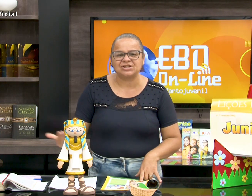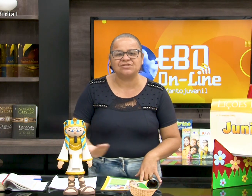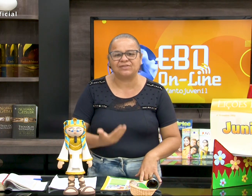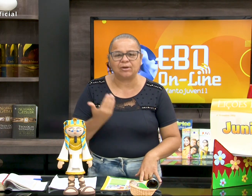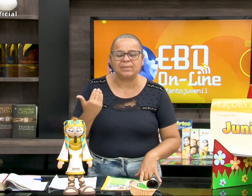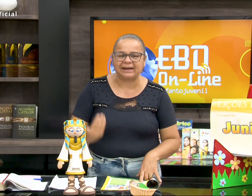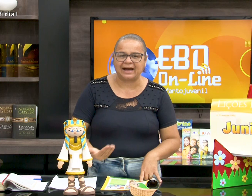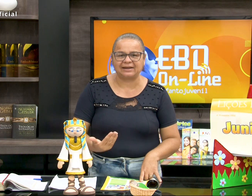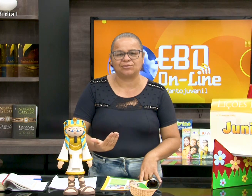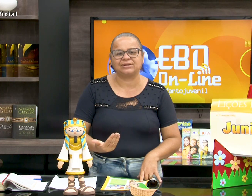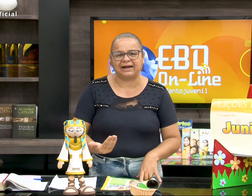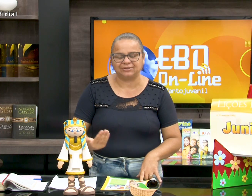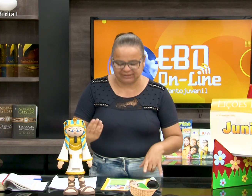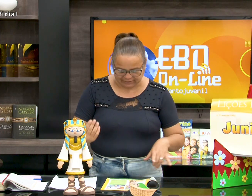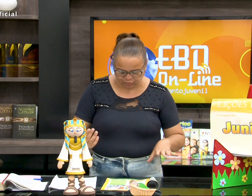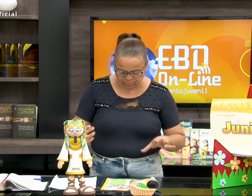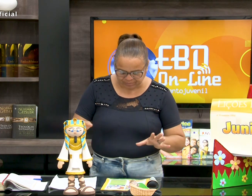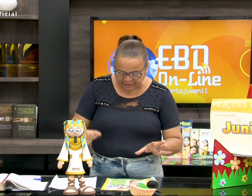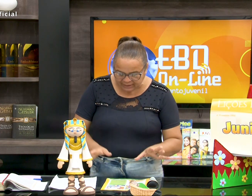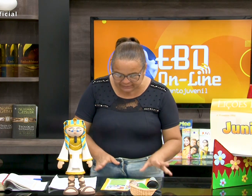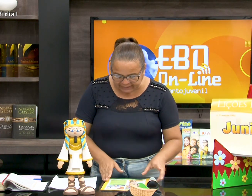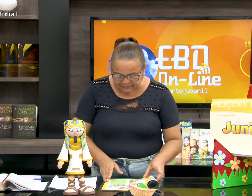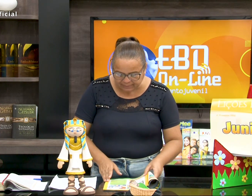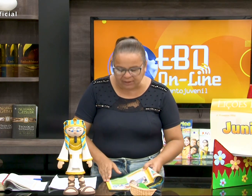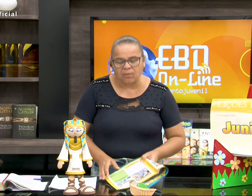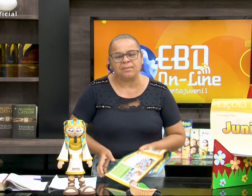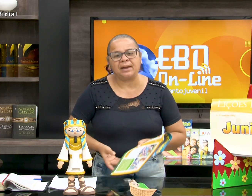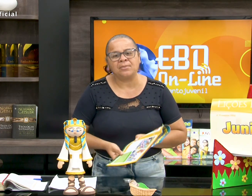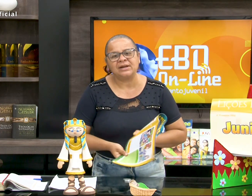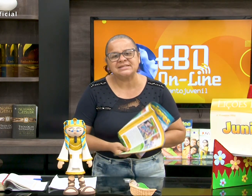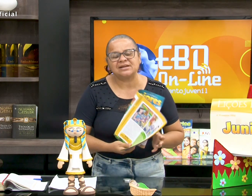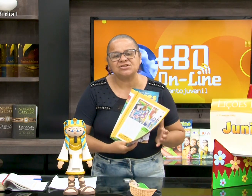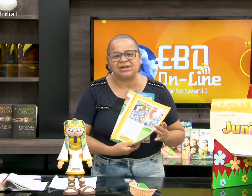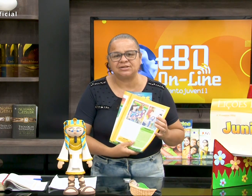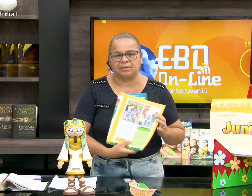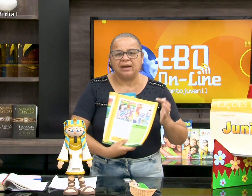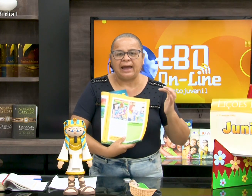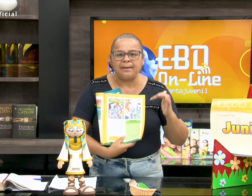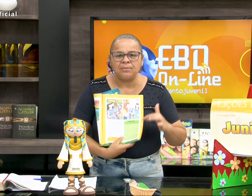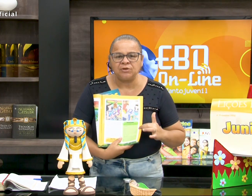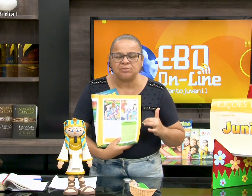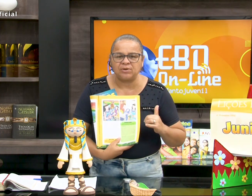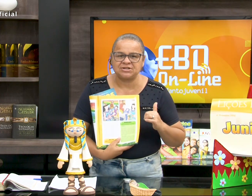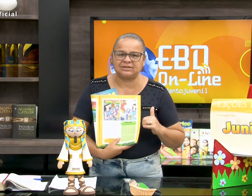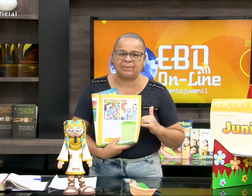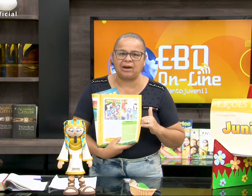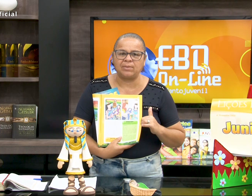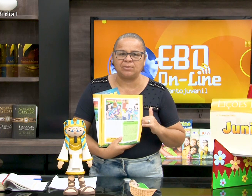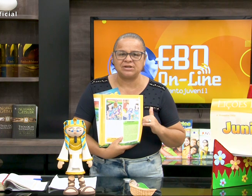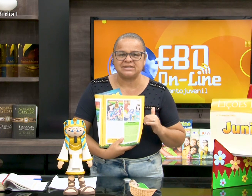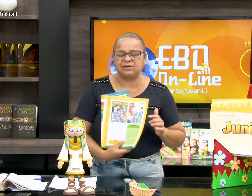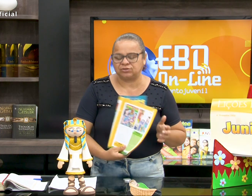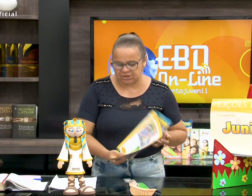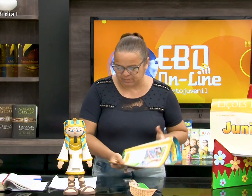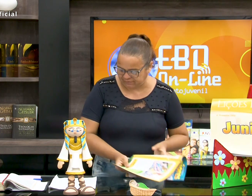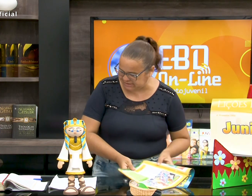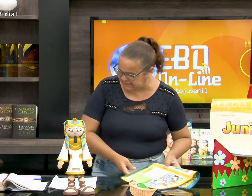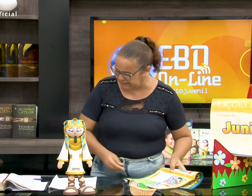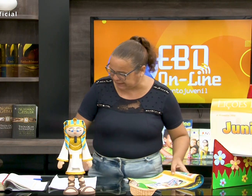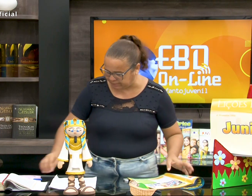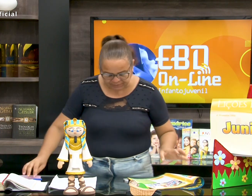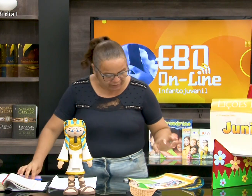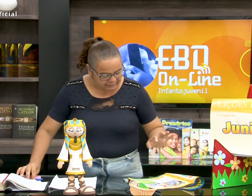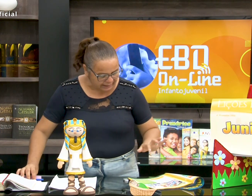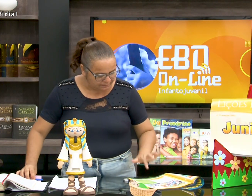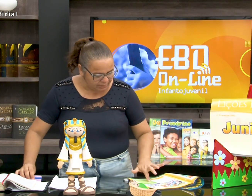hoje a gente vê o milagre e o cuidado de Deus. Tem também o memorizando. Gente, é muito bom a gente trabalhar o memorizando. Eu trouxe para vocês